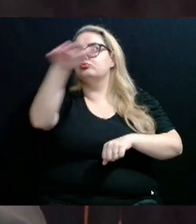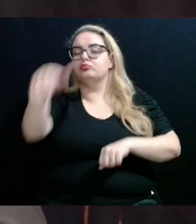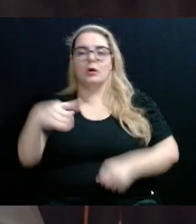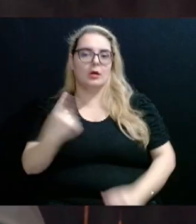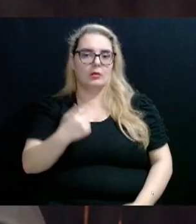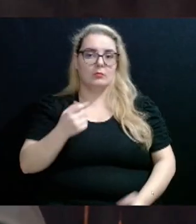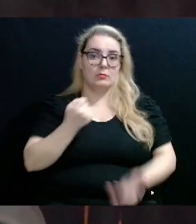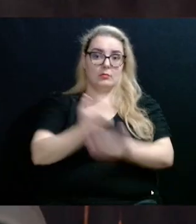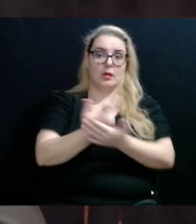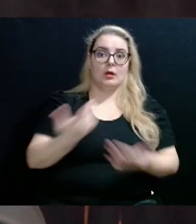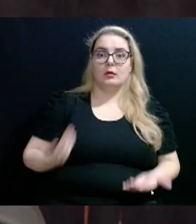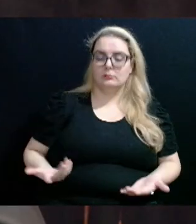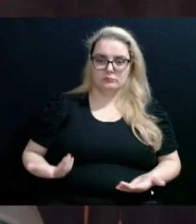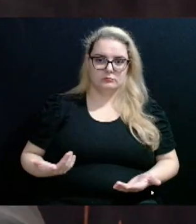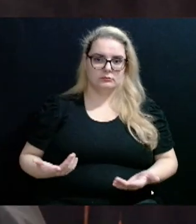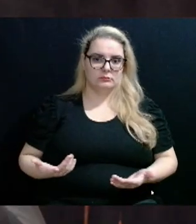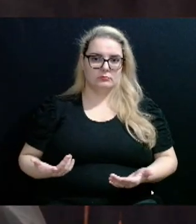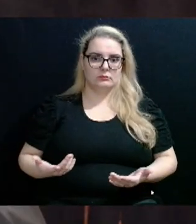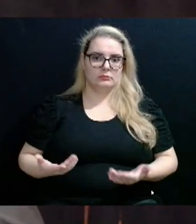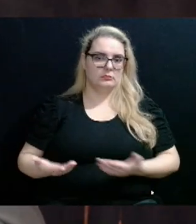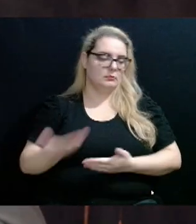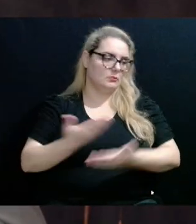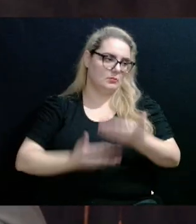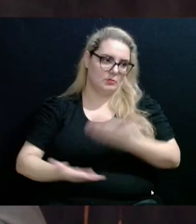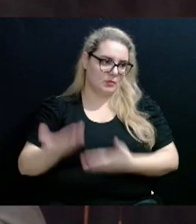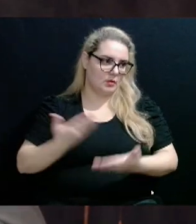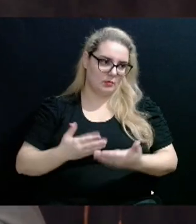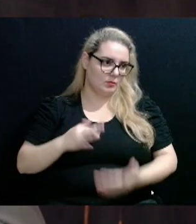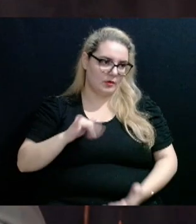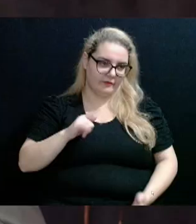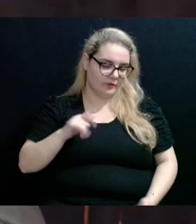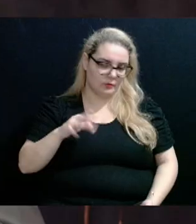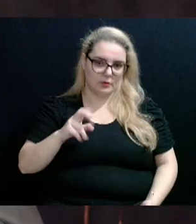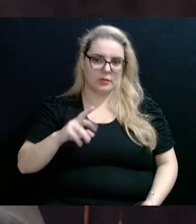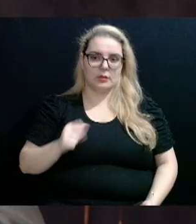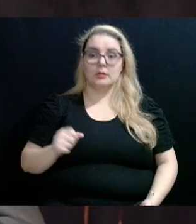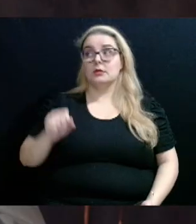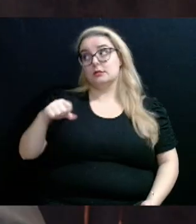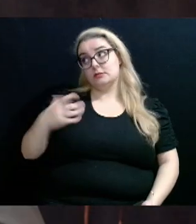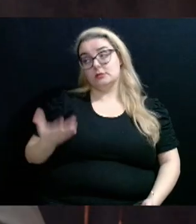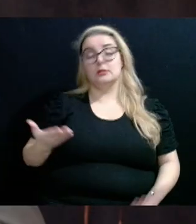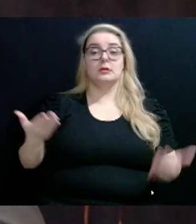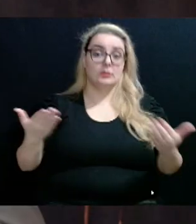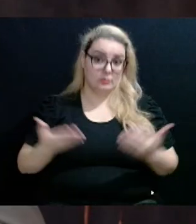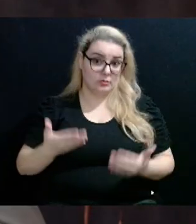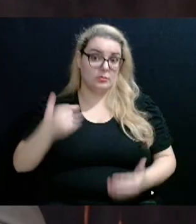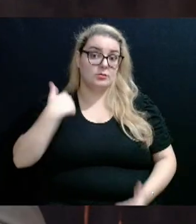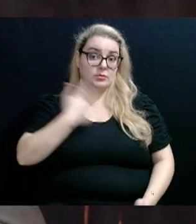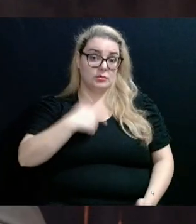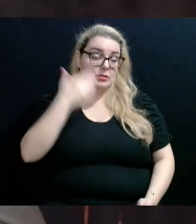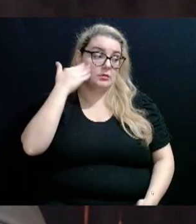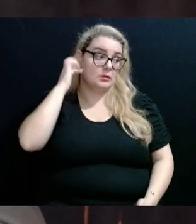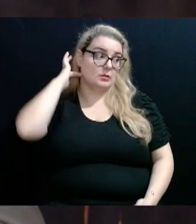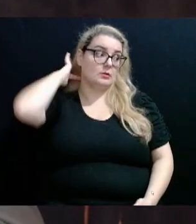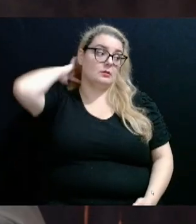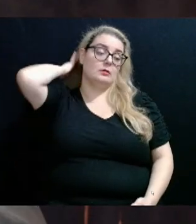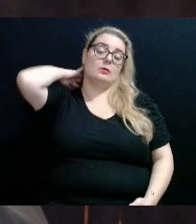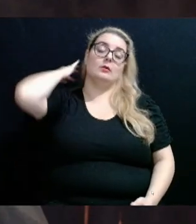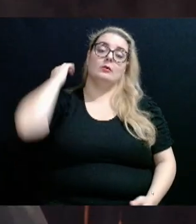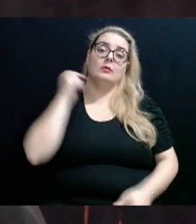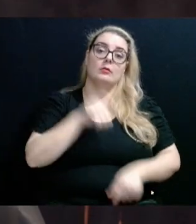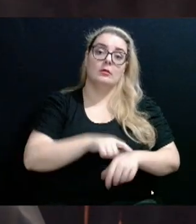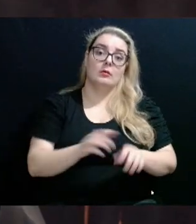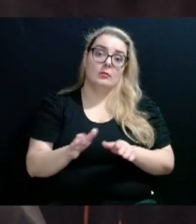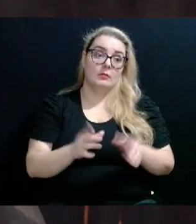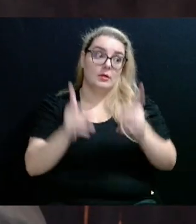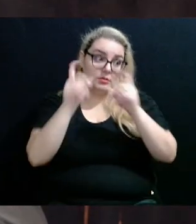fazer uma troca de uma figurinha. E nós sabemos que hoje, né, nós temos vivido momentos difíceis na questão da segurança, né? E do mesmo jeito